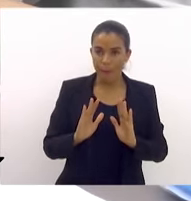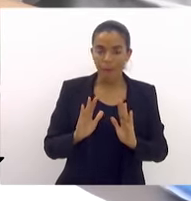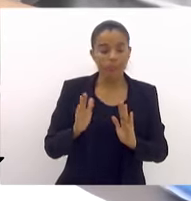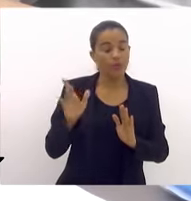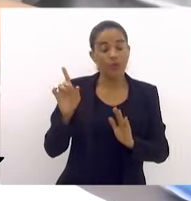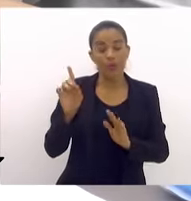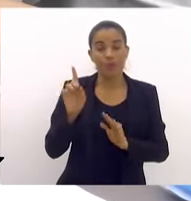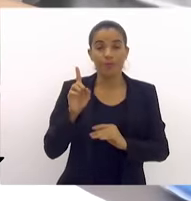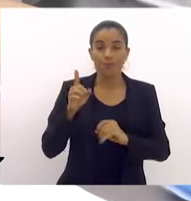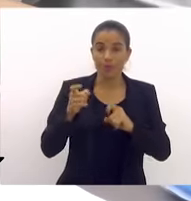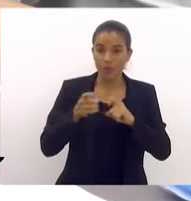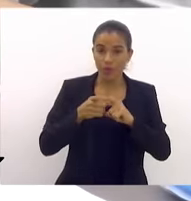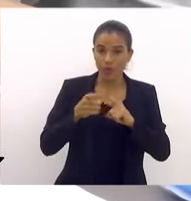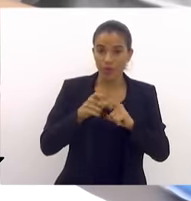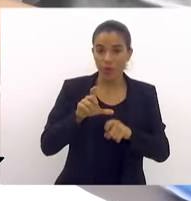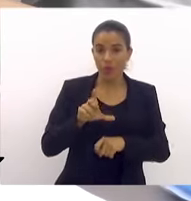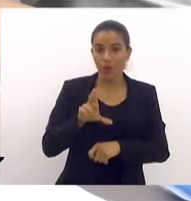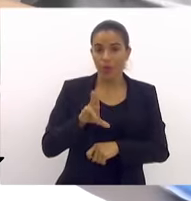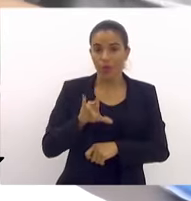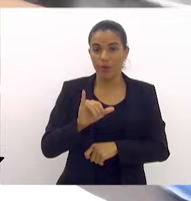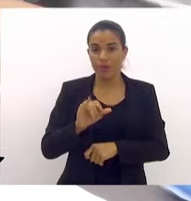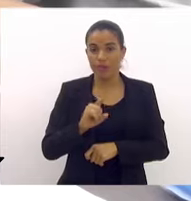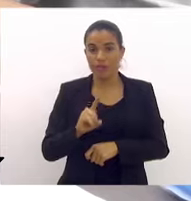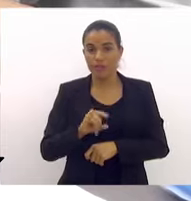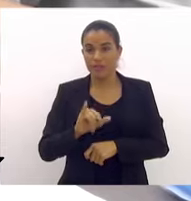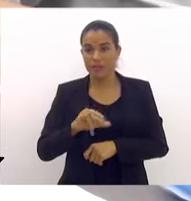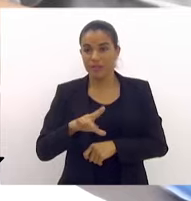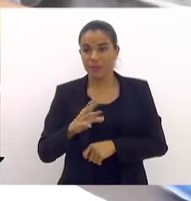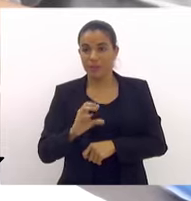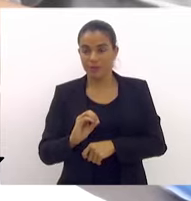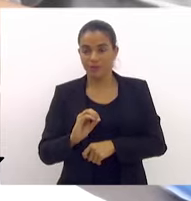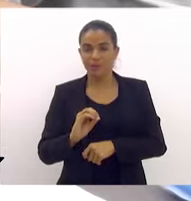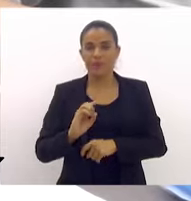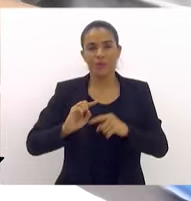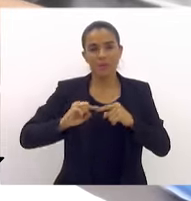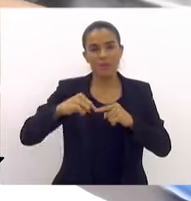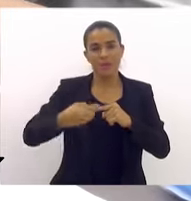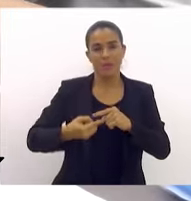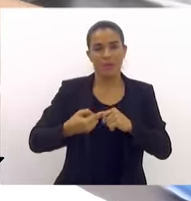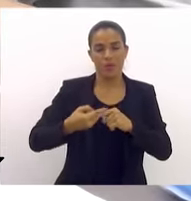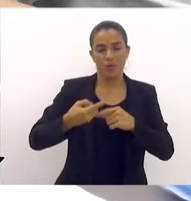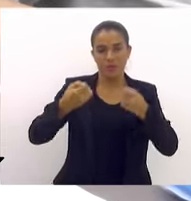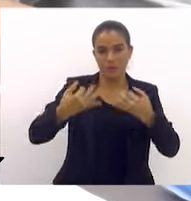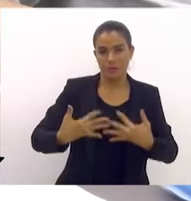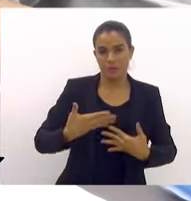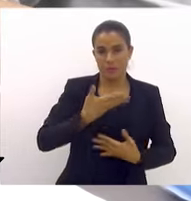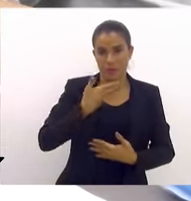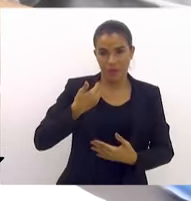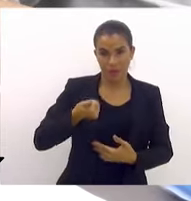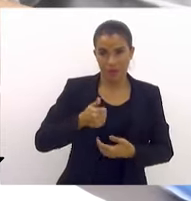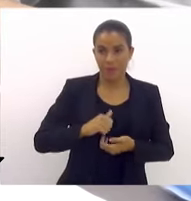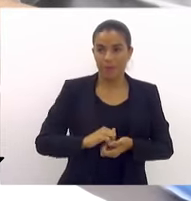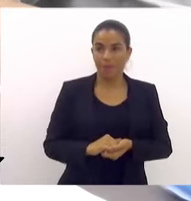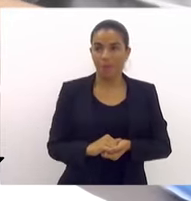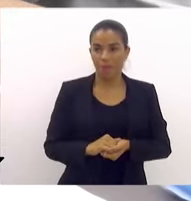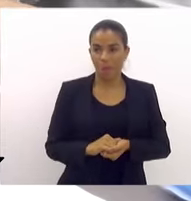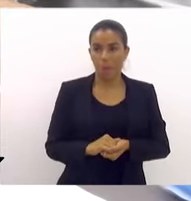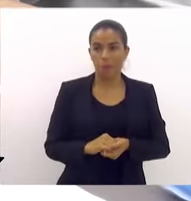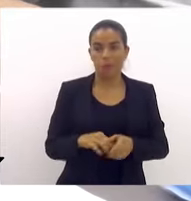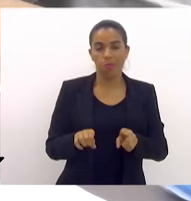professor não, com o doutor Luizinho, mas isso depois eu explico melhor ao Rodrigo Amorim. Seguramente Fred